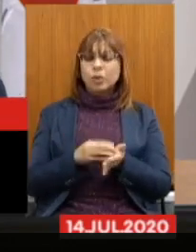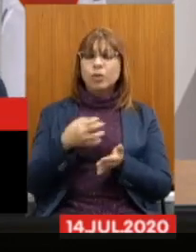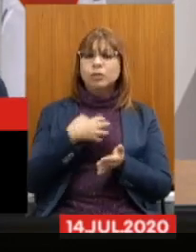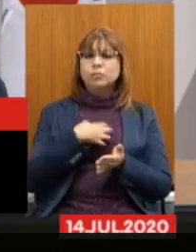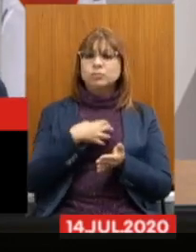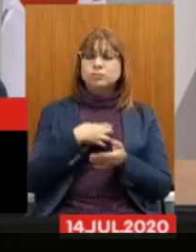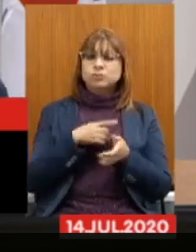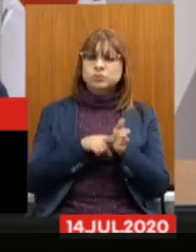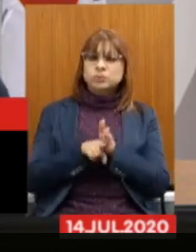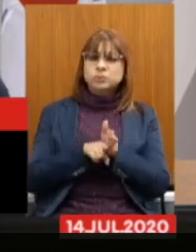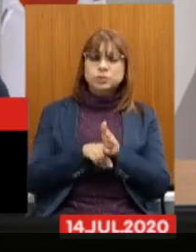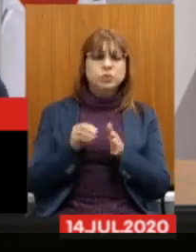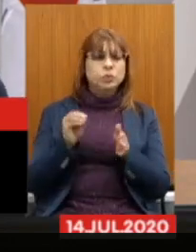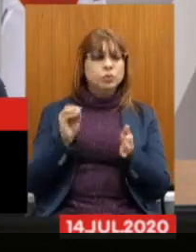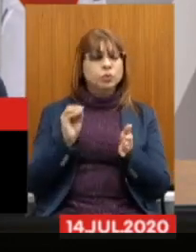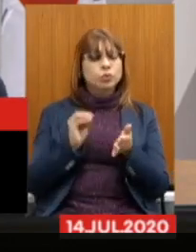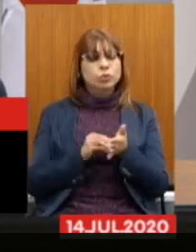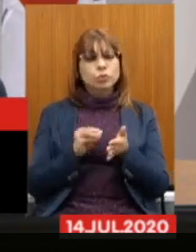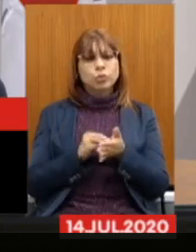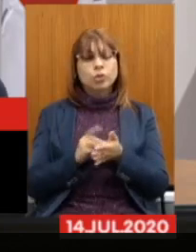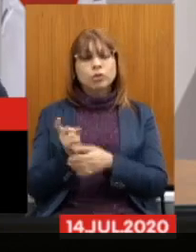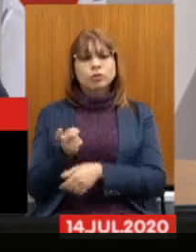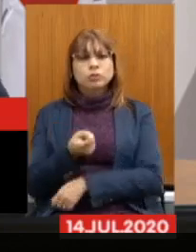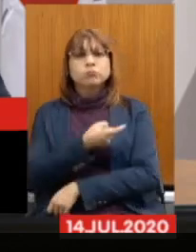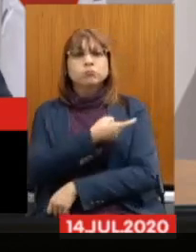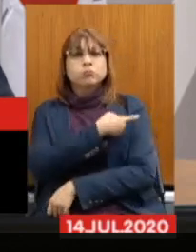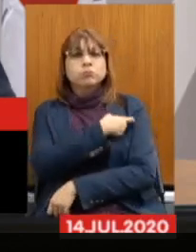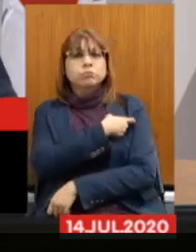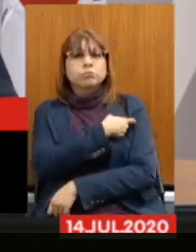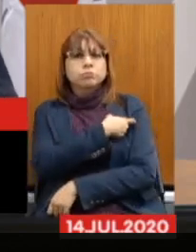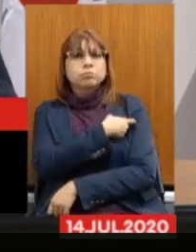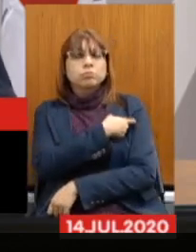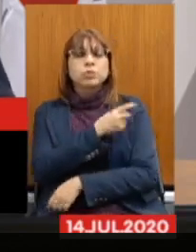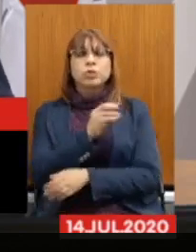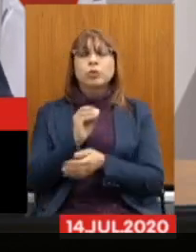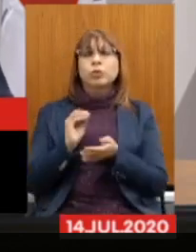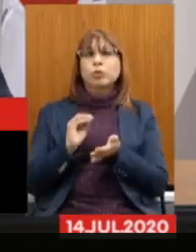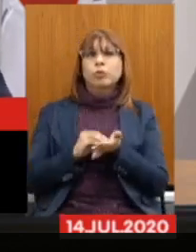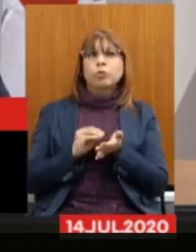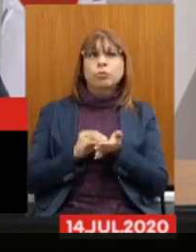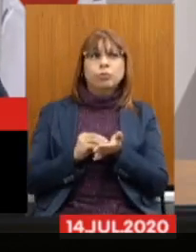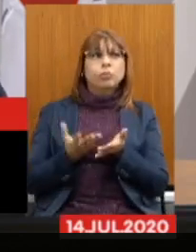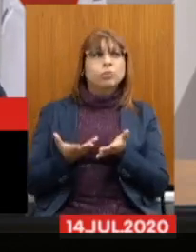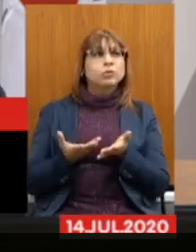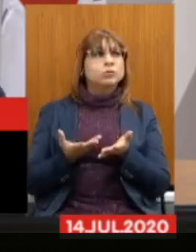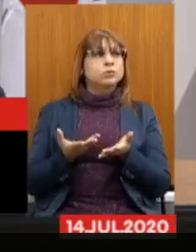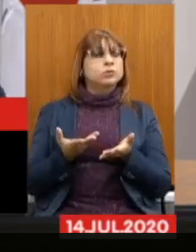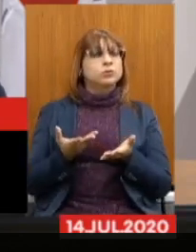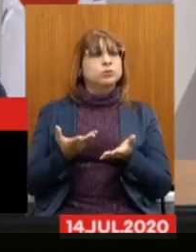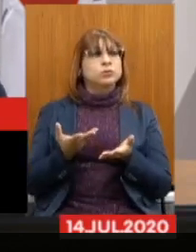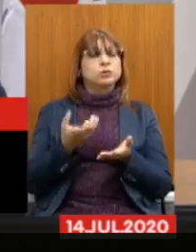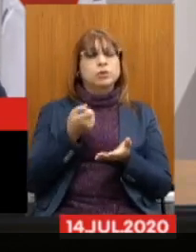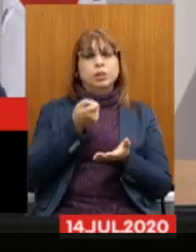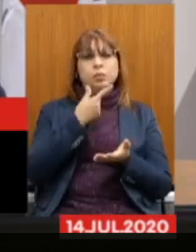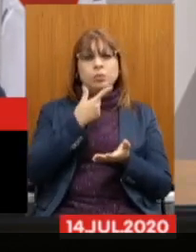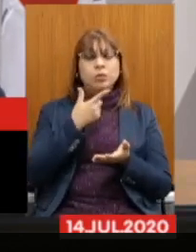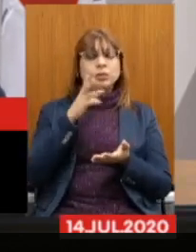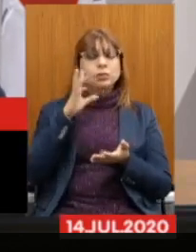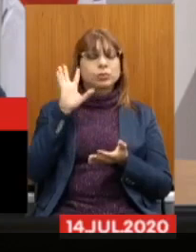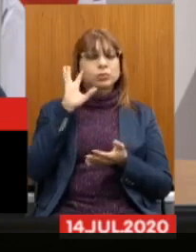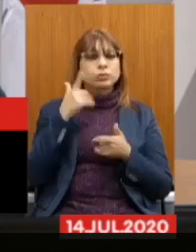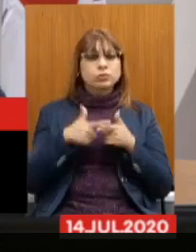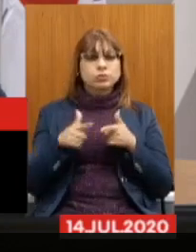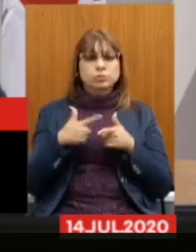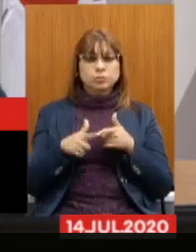faz falta uma vacina, como faz falta um remédio para resolver o problema. Isso não se resolve de